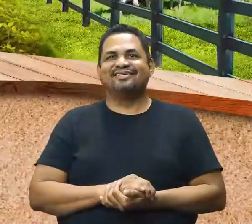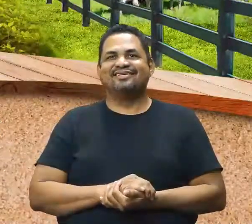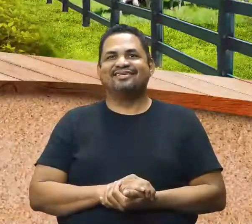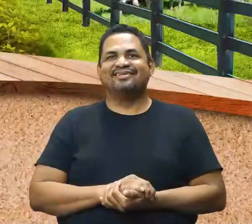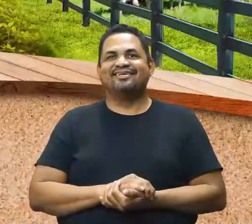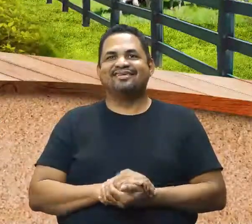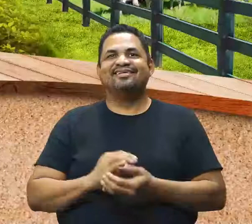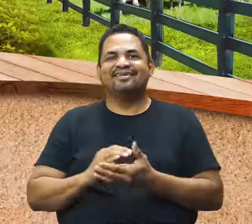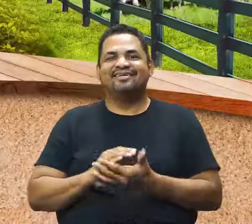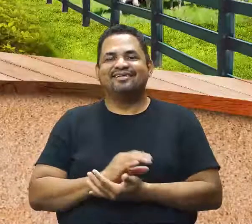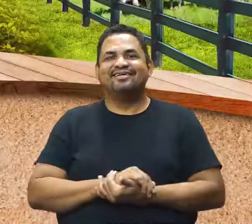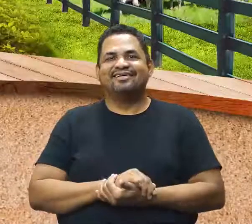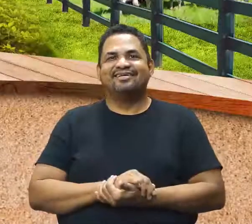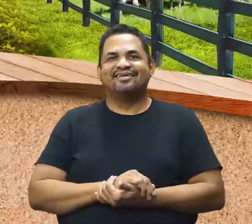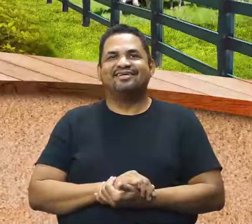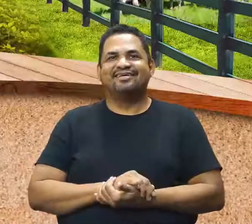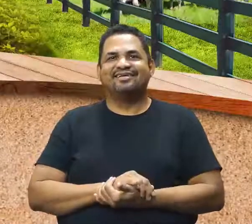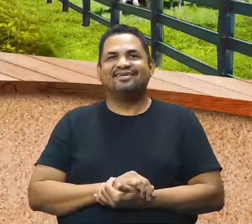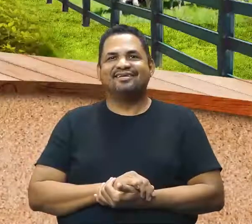É isso?